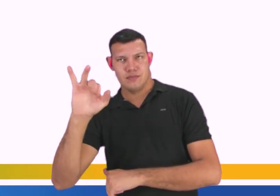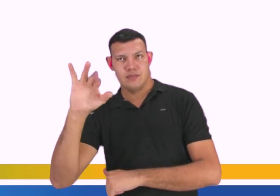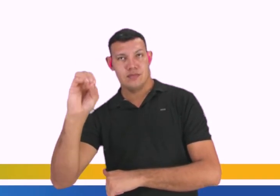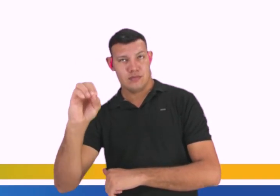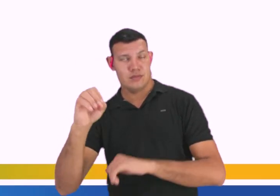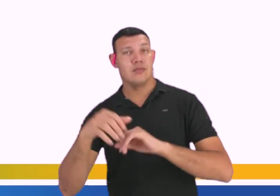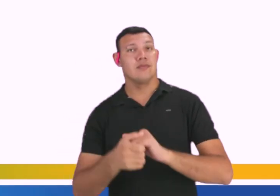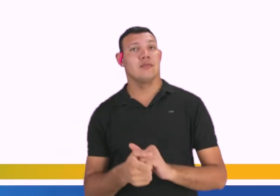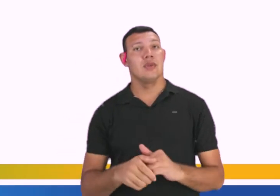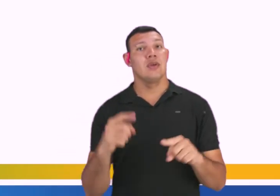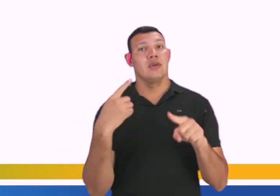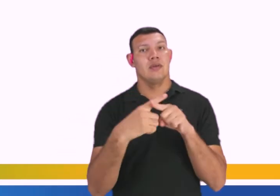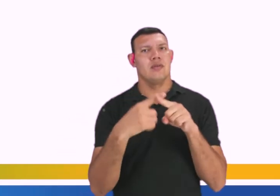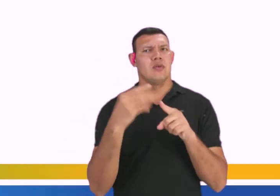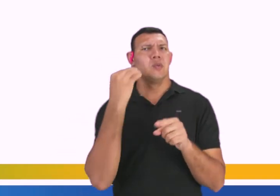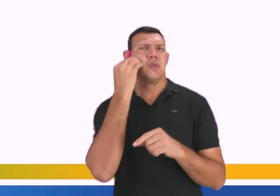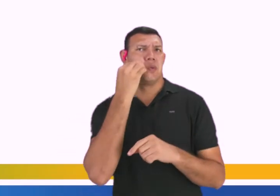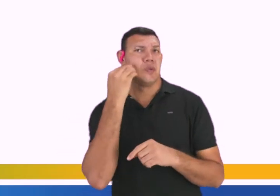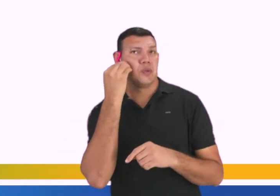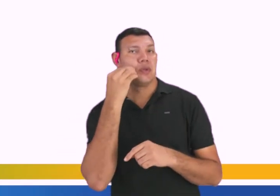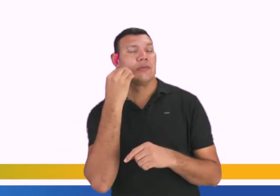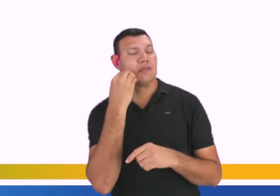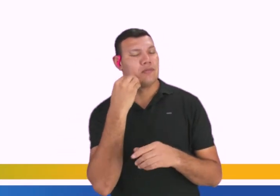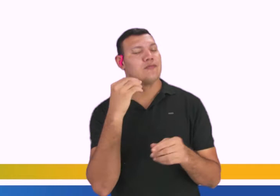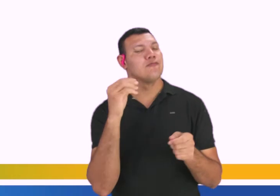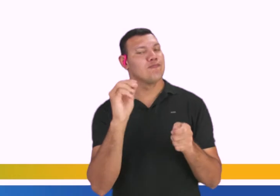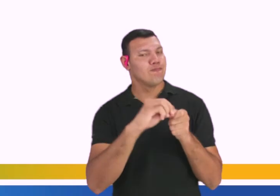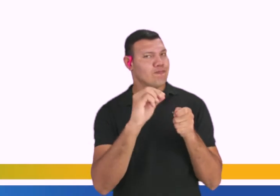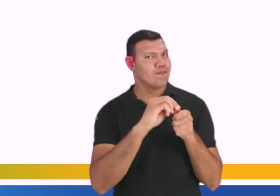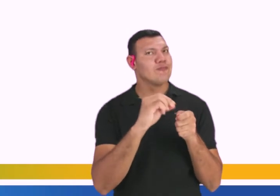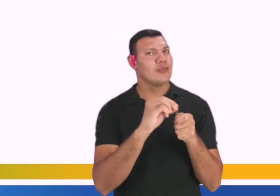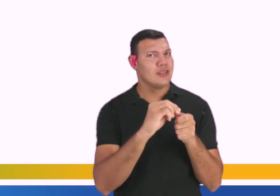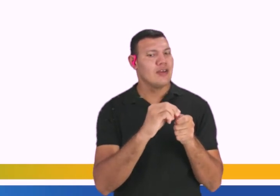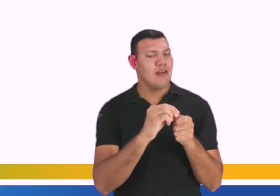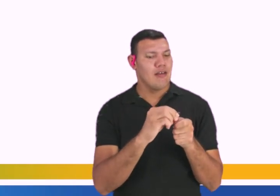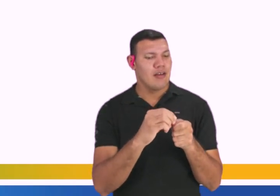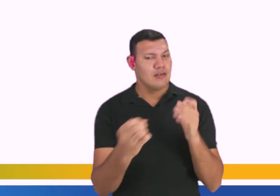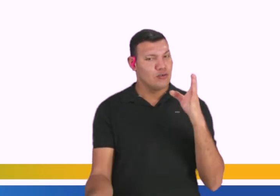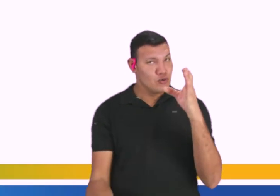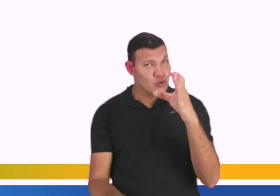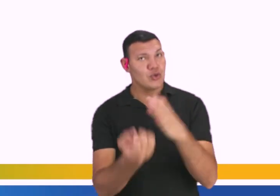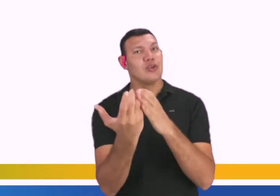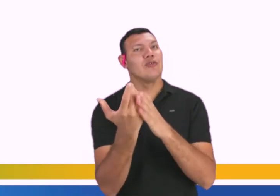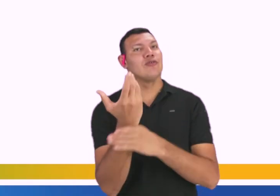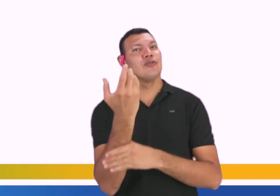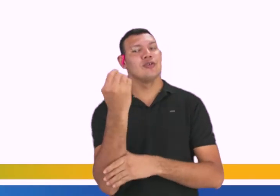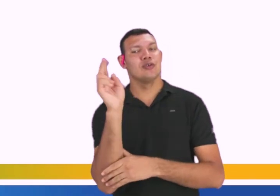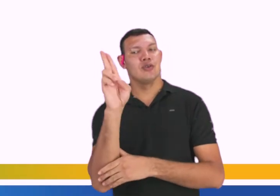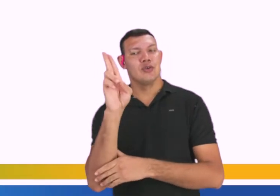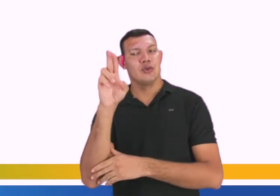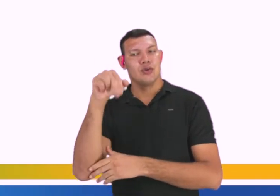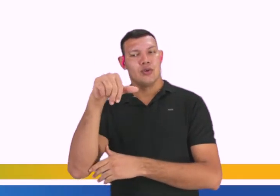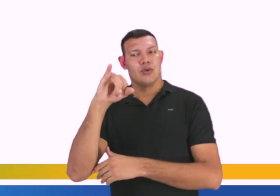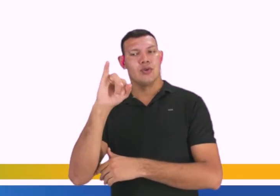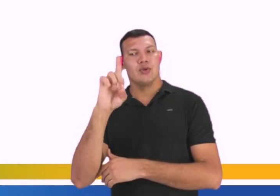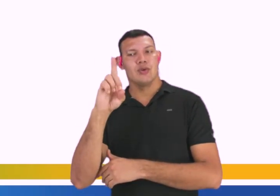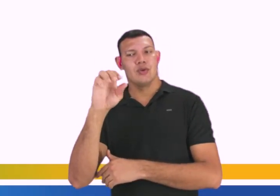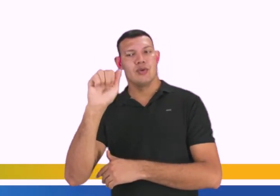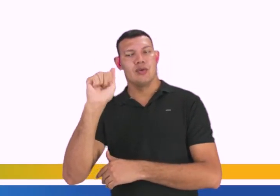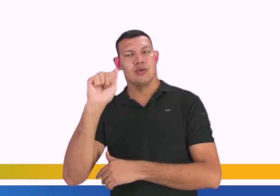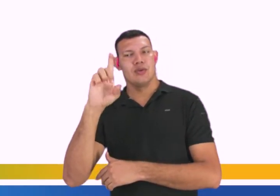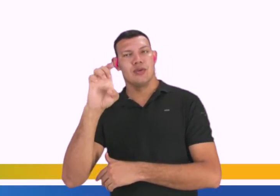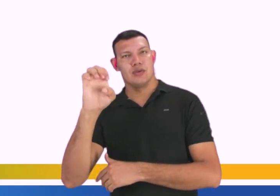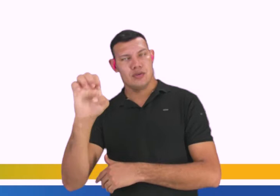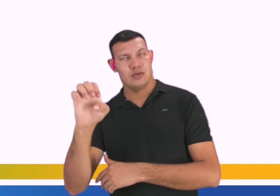e a partir daí, foi um experimento feito com mercúrio, e a partir daí que surgiu a unidade do mercúrio. Isso é utilizado na área da saúde, por exemplo, se for falar